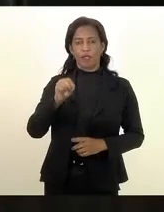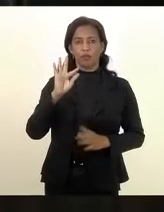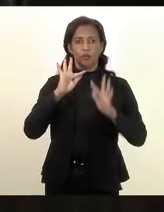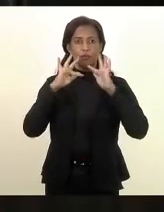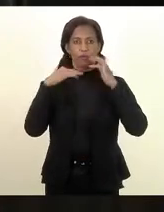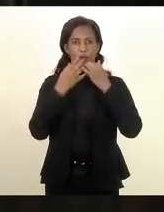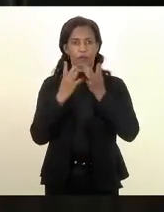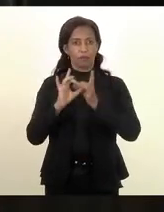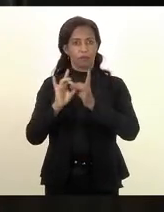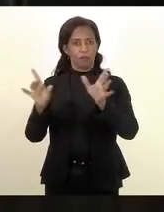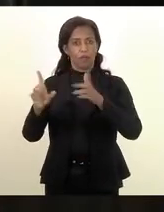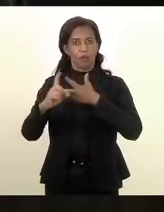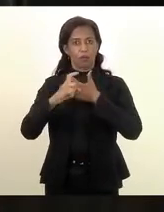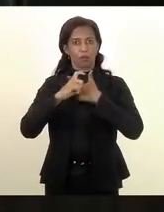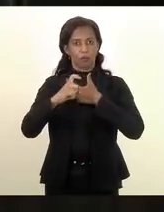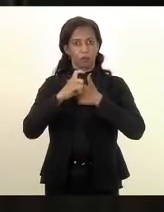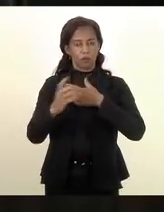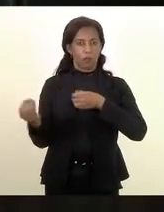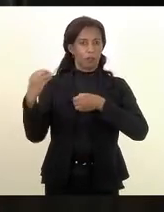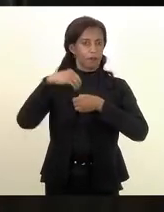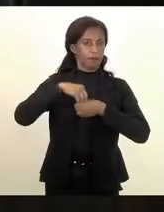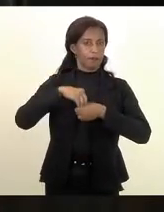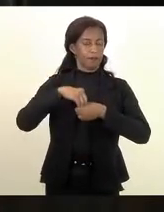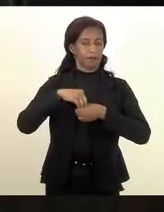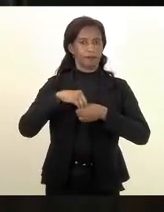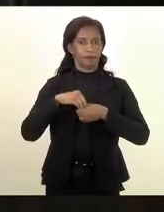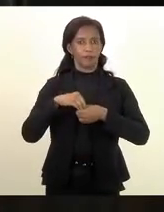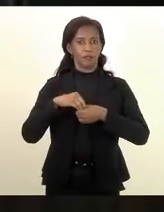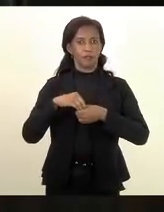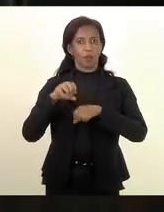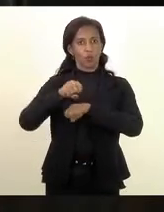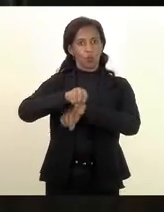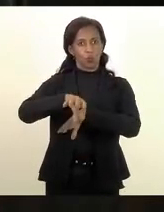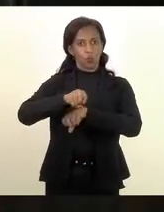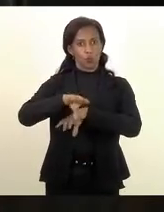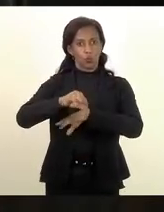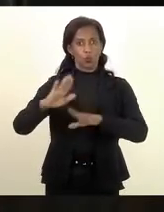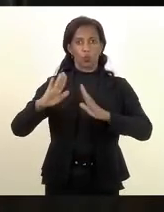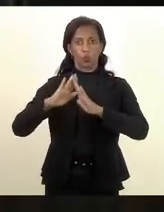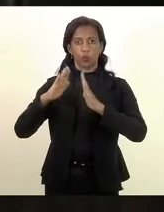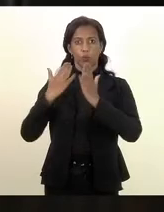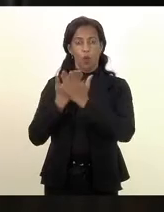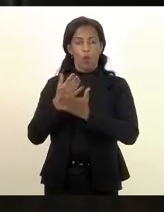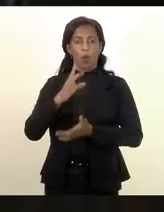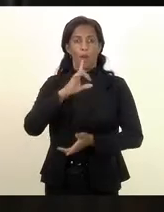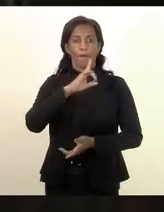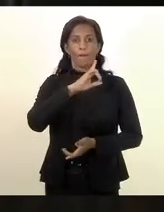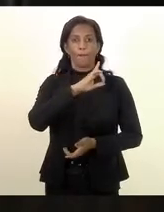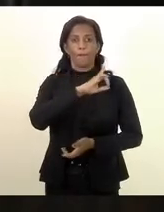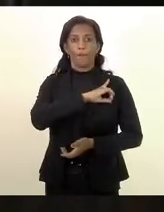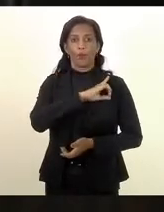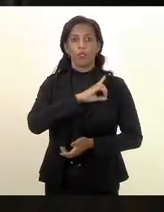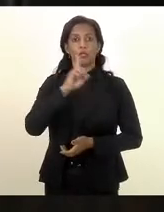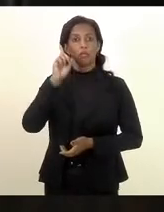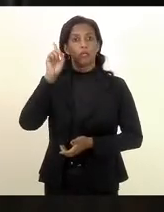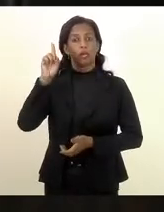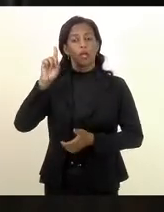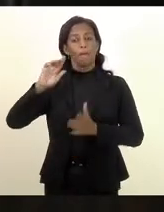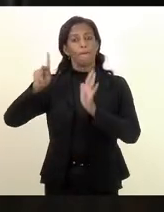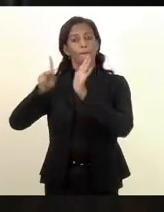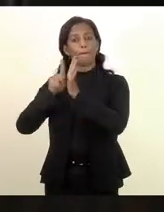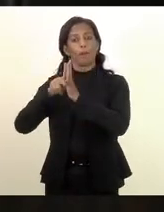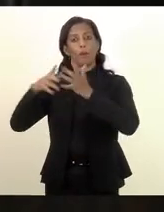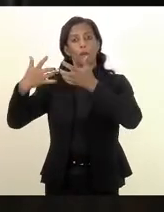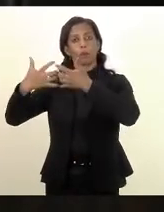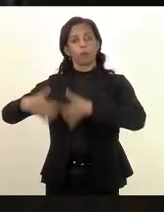autoriza o poder executivo a implantar na rede de educação estadual um colégio de polícia militar no município de Petrópolis parecer